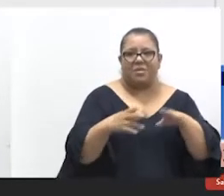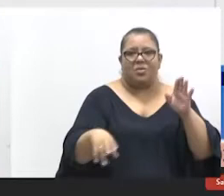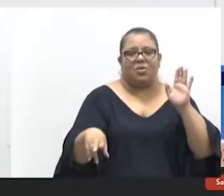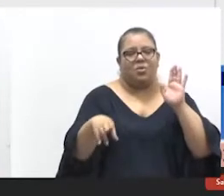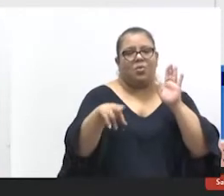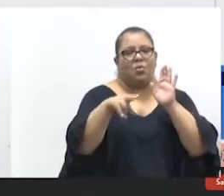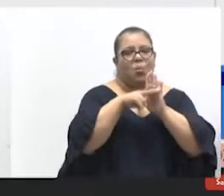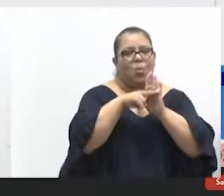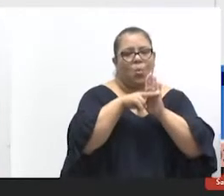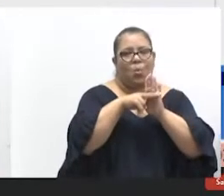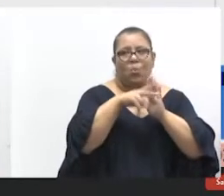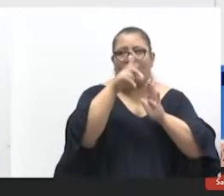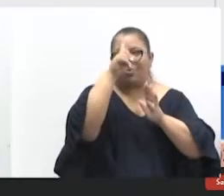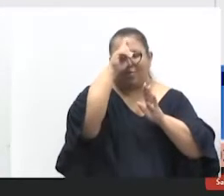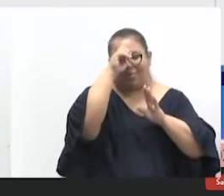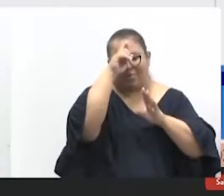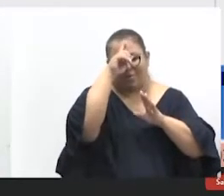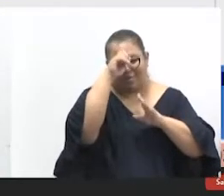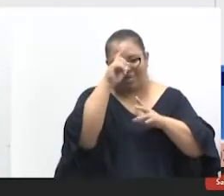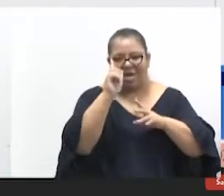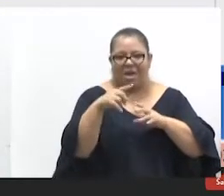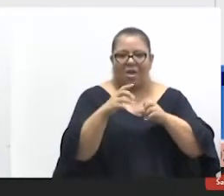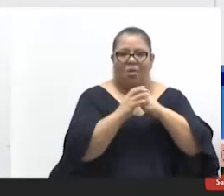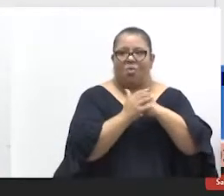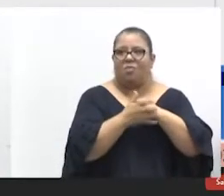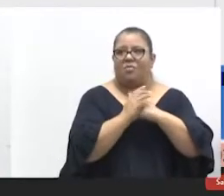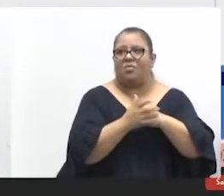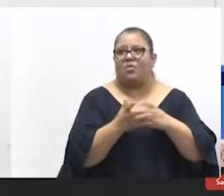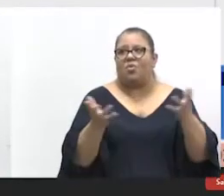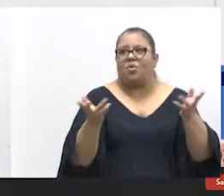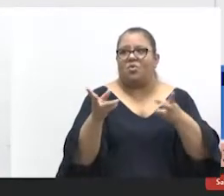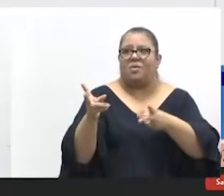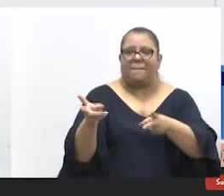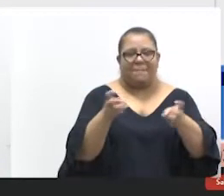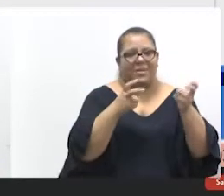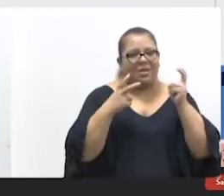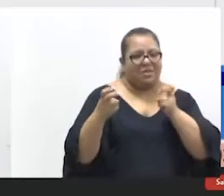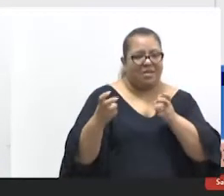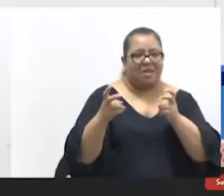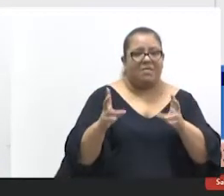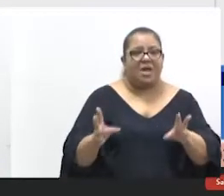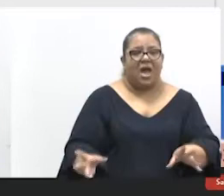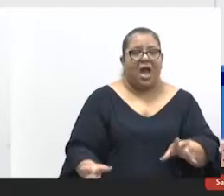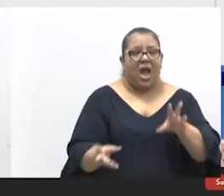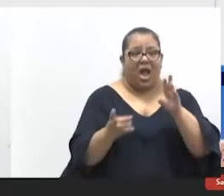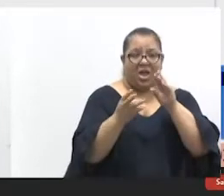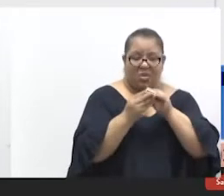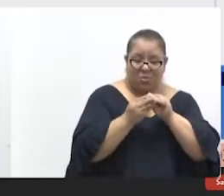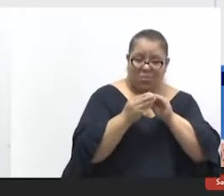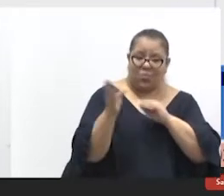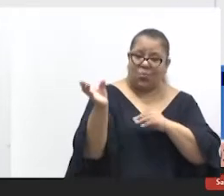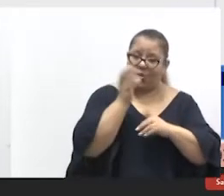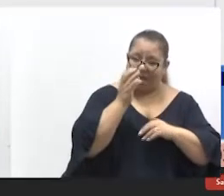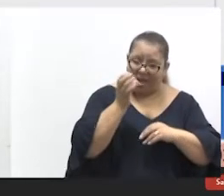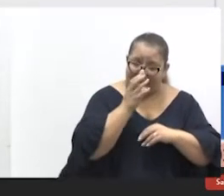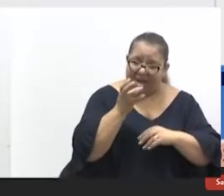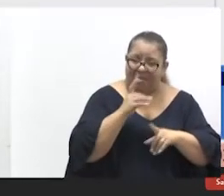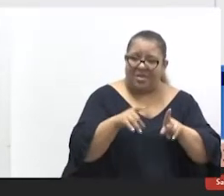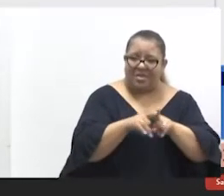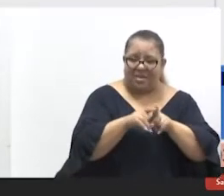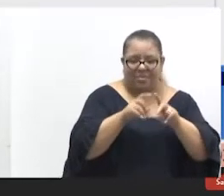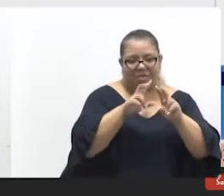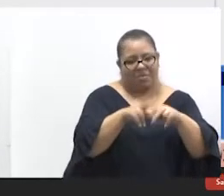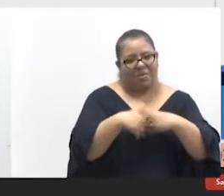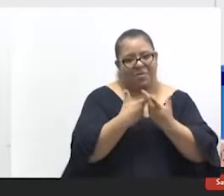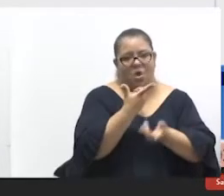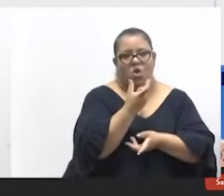COVID, né? Então, a gente percebe que houve uma redução drástica destes procedimentos no ano